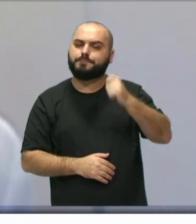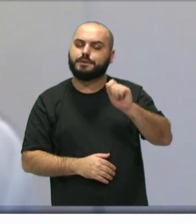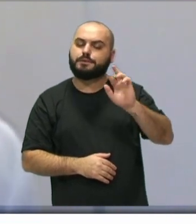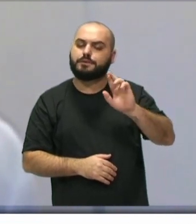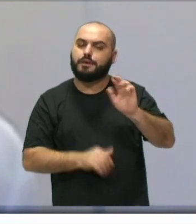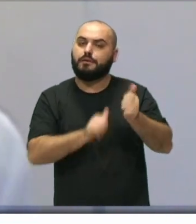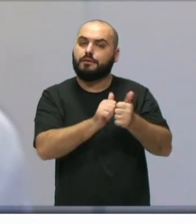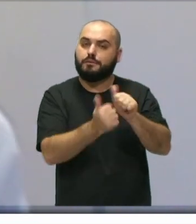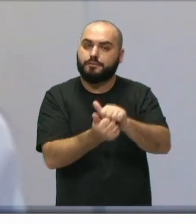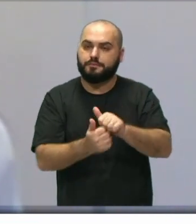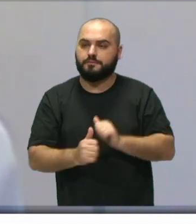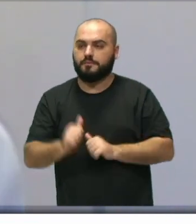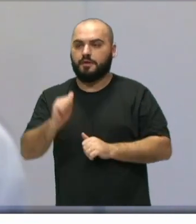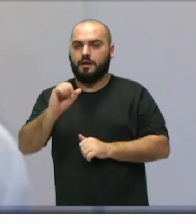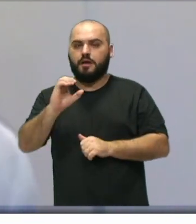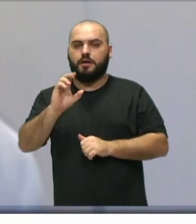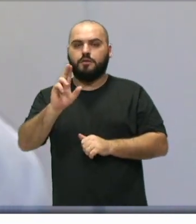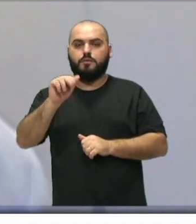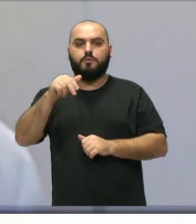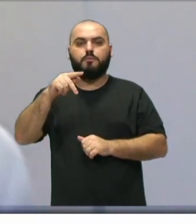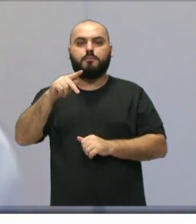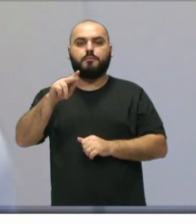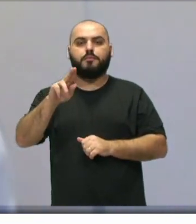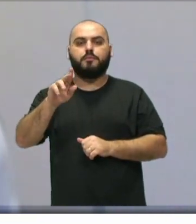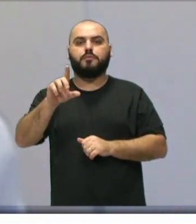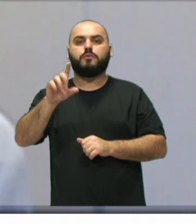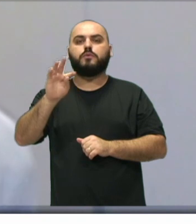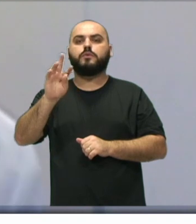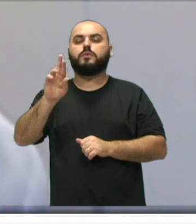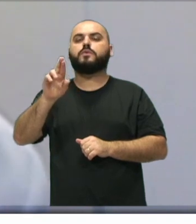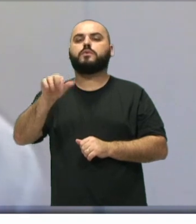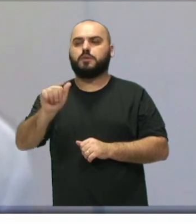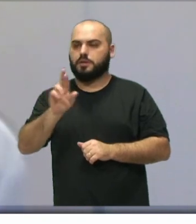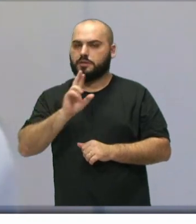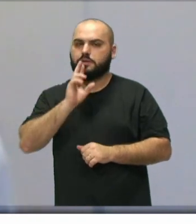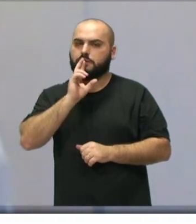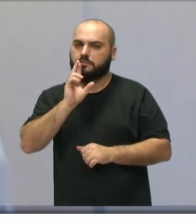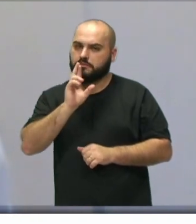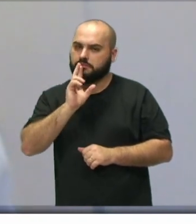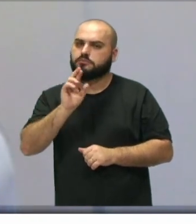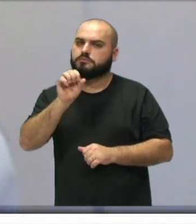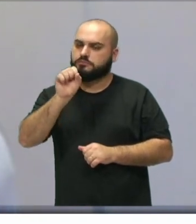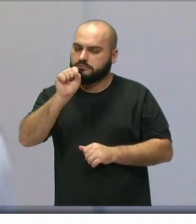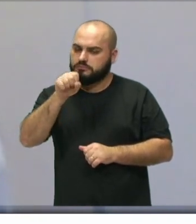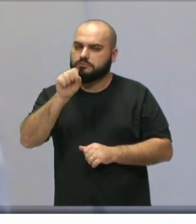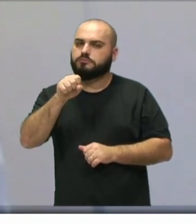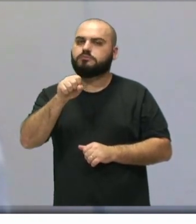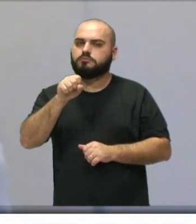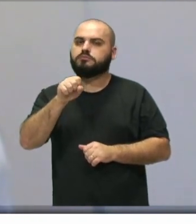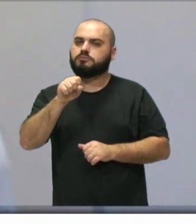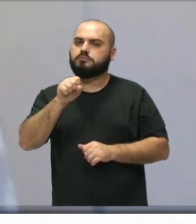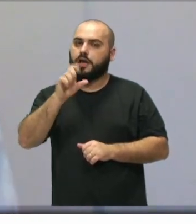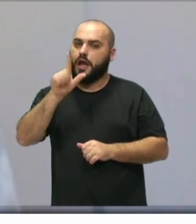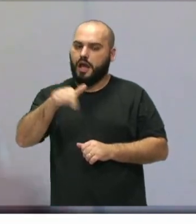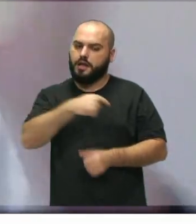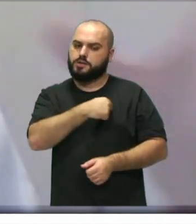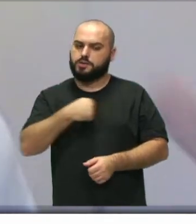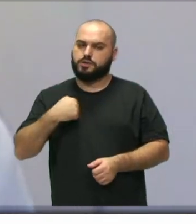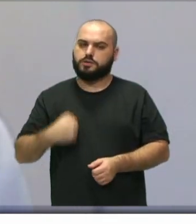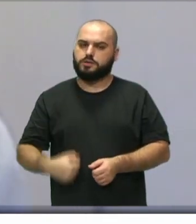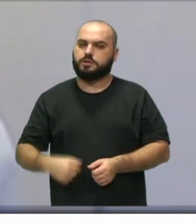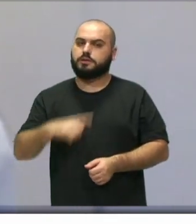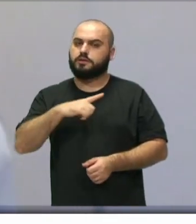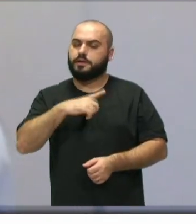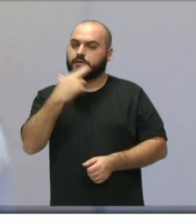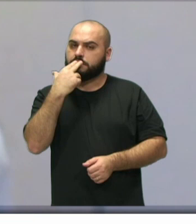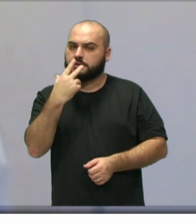A acupuntura tem respostas muito interessantes utilizando vias. A acupuntura é da medicina tradicional chinesa e tem uma forma